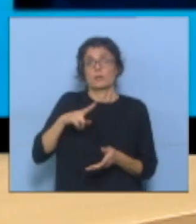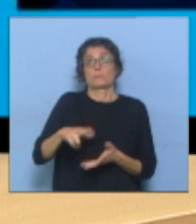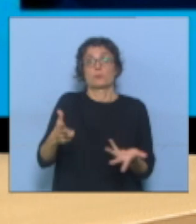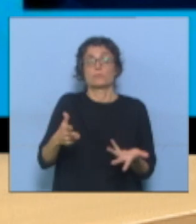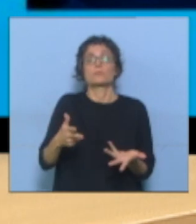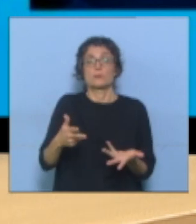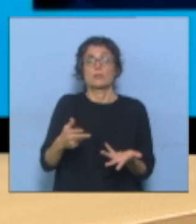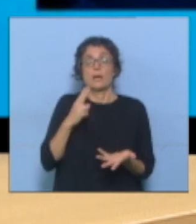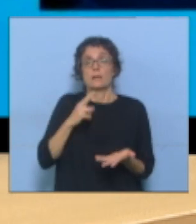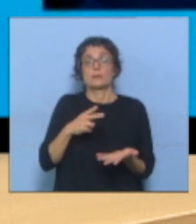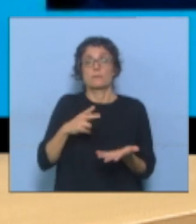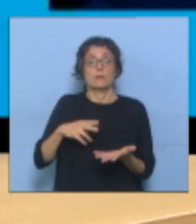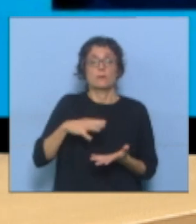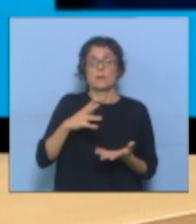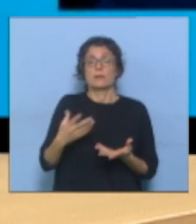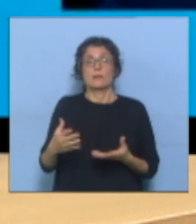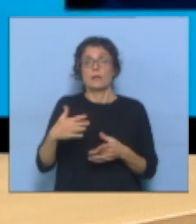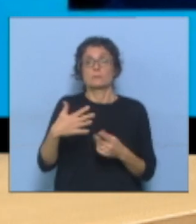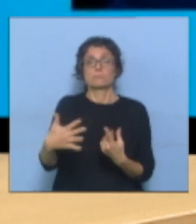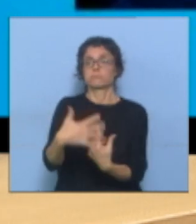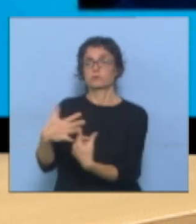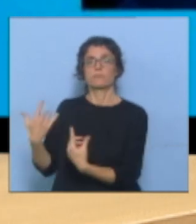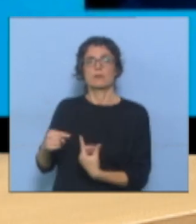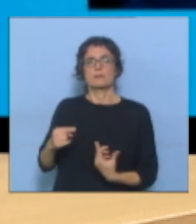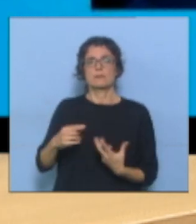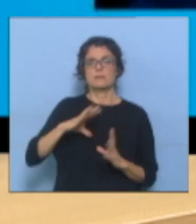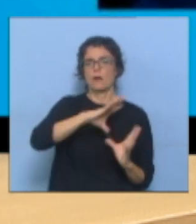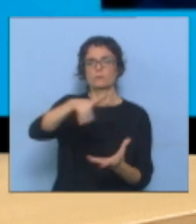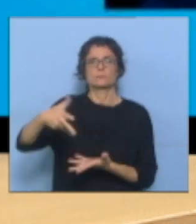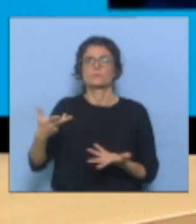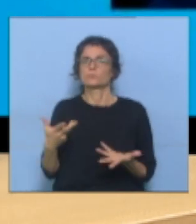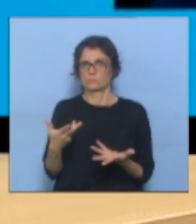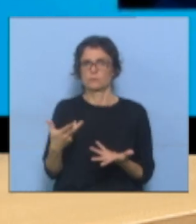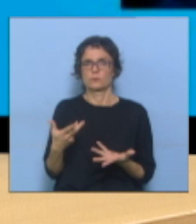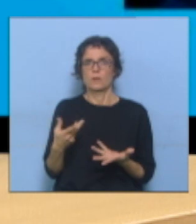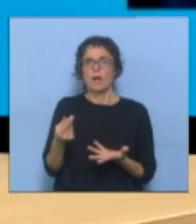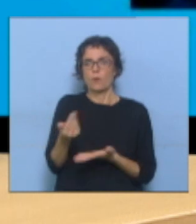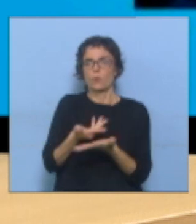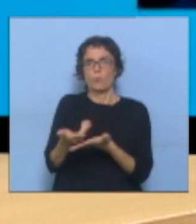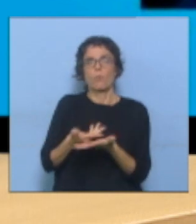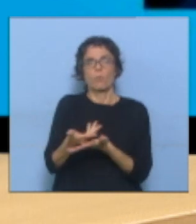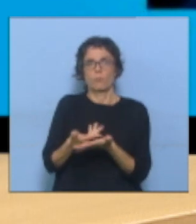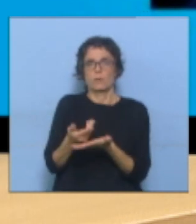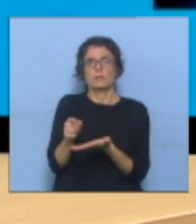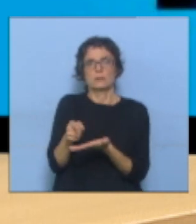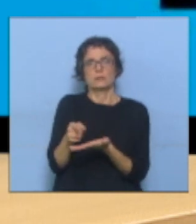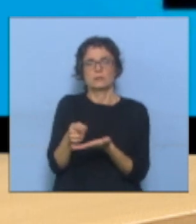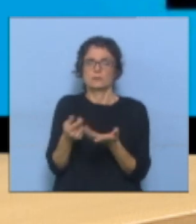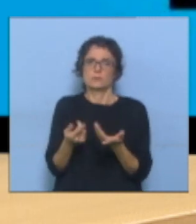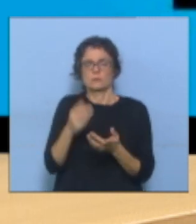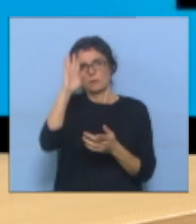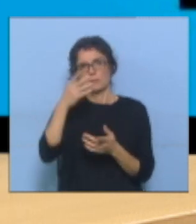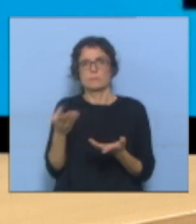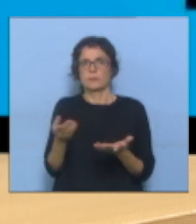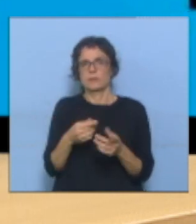de globalização e do mundo global. E, portanto, a economia de mercado é uma economia de trimestre, de apresentação